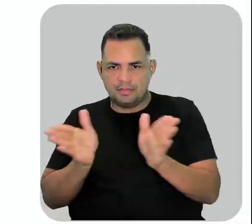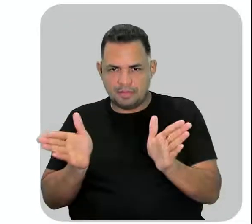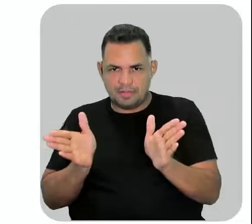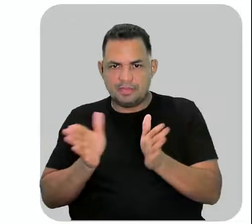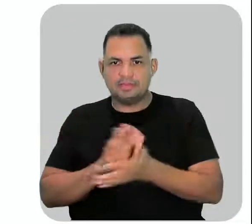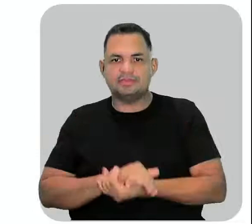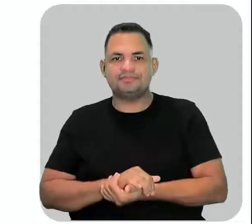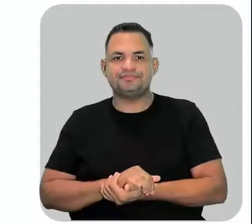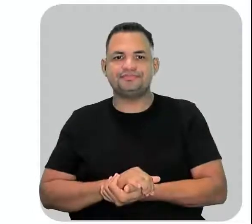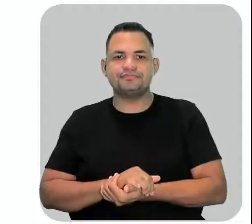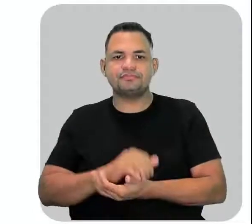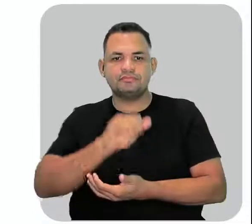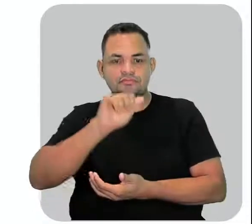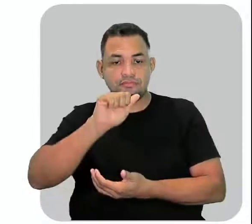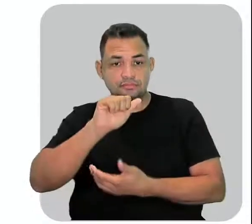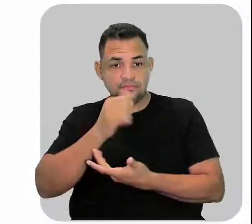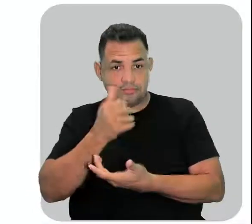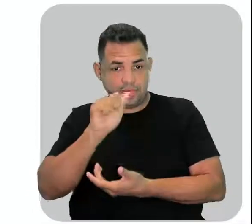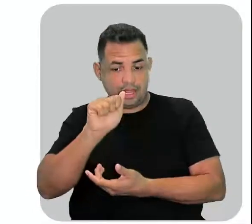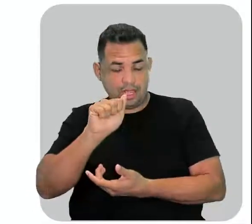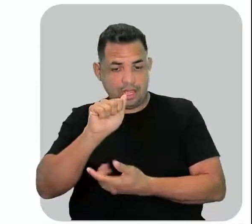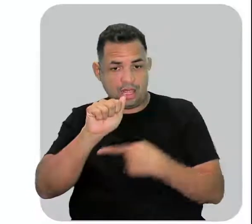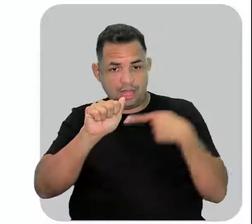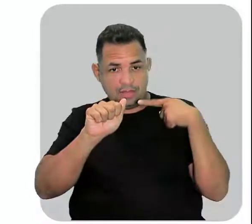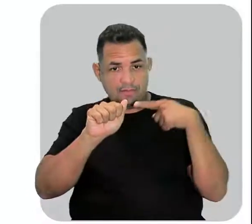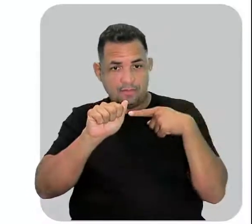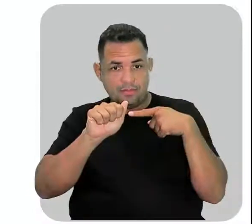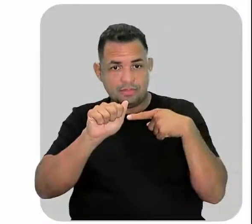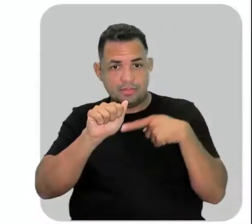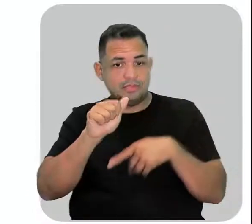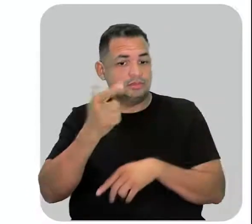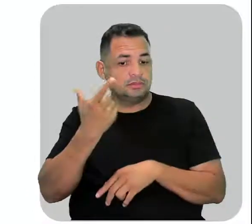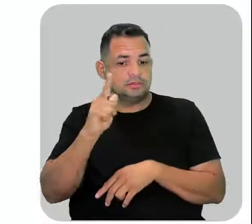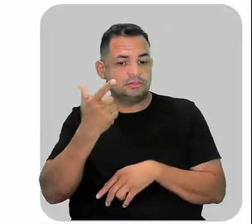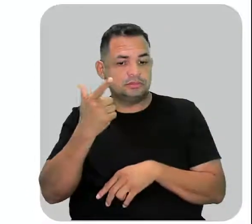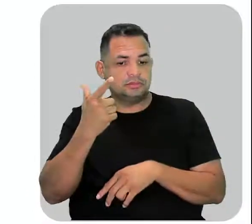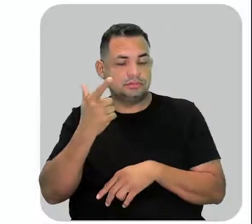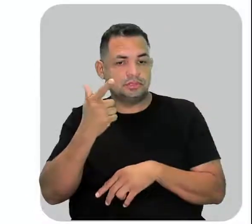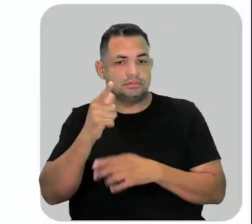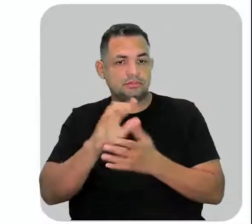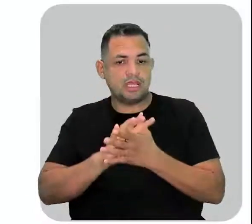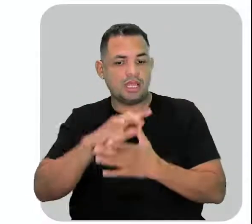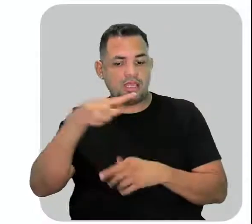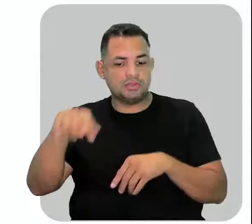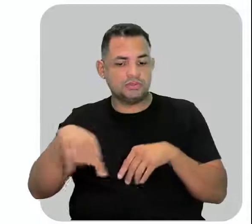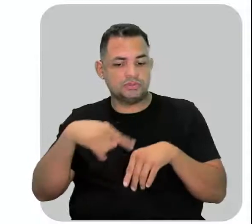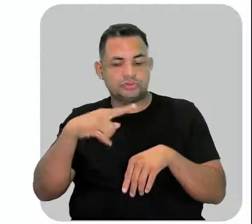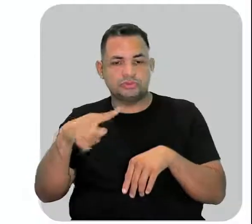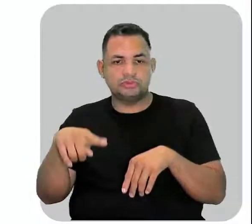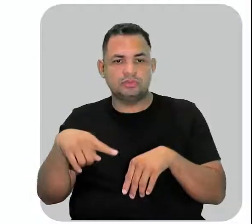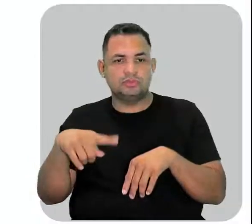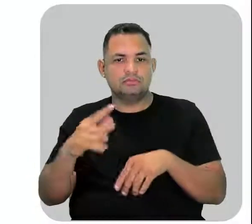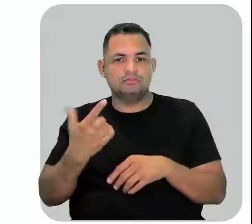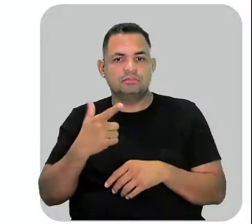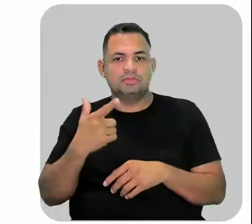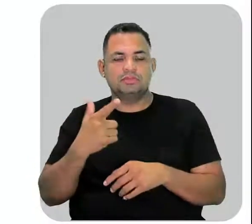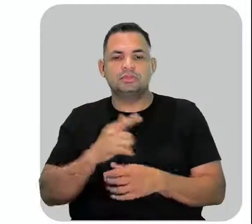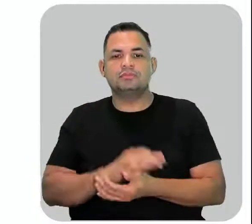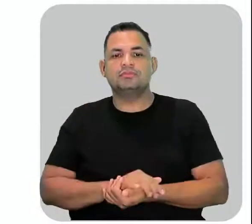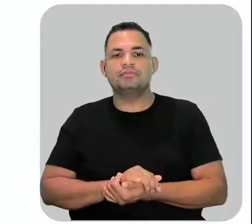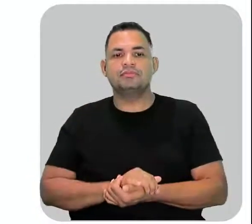Esse A, ele está simplesmente dizendo que eles não formam ciclos, tá? É como se fosse uma negativa.